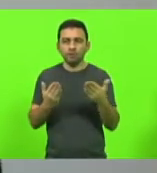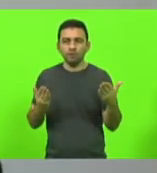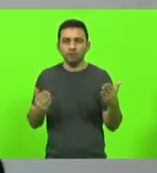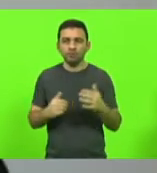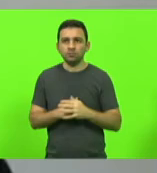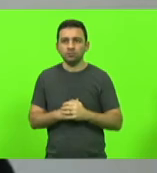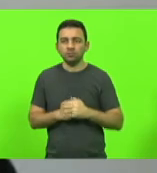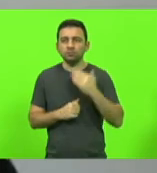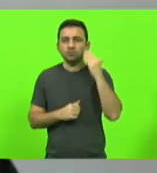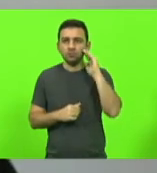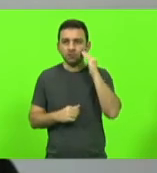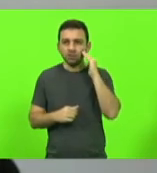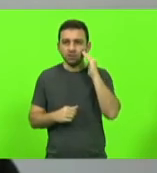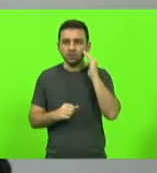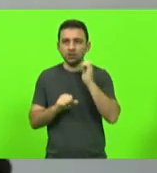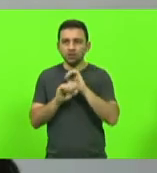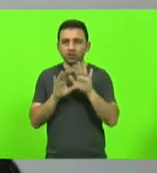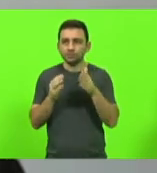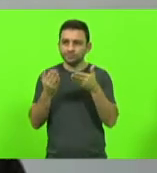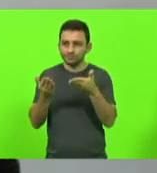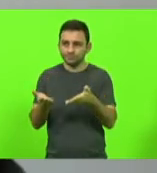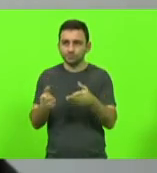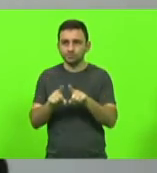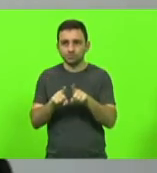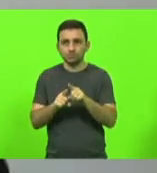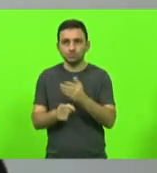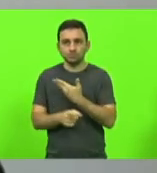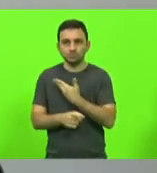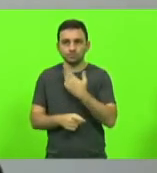esse entendimento de Vossa Excelência, se assim os colegas também.